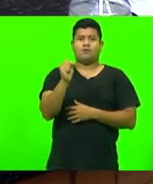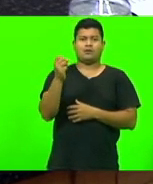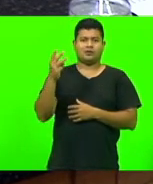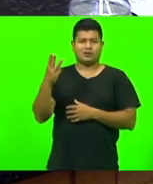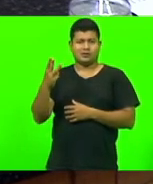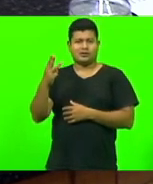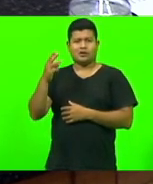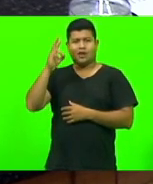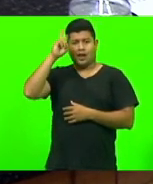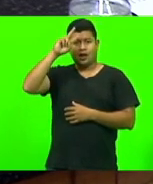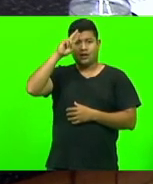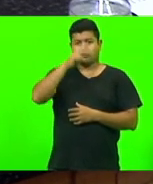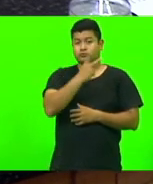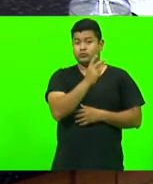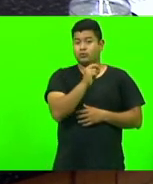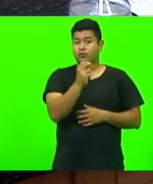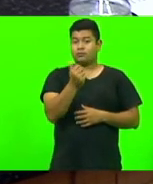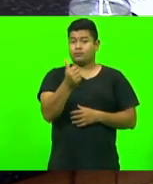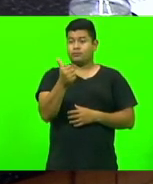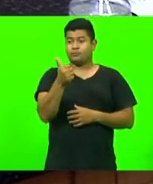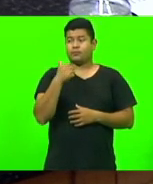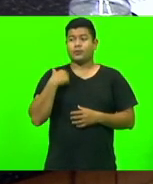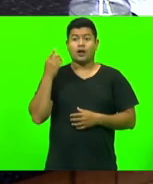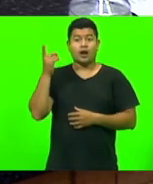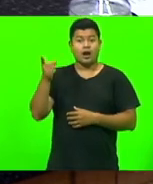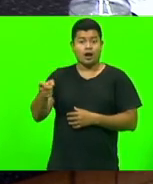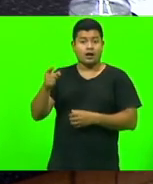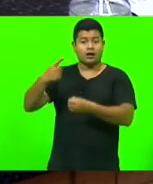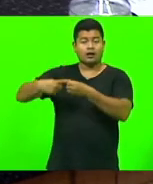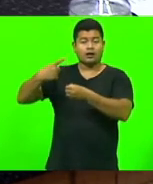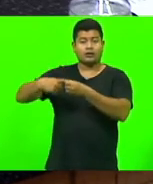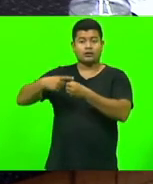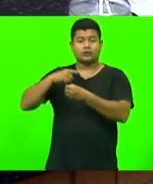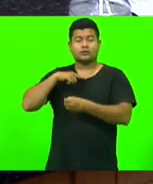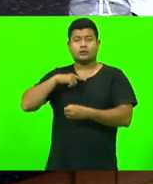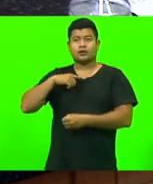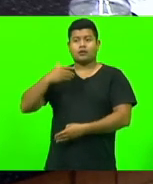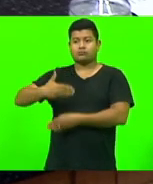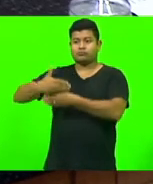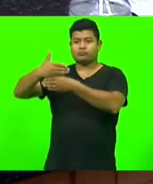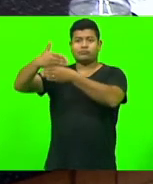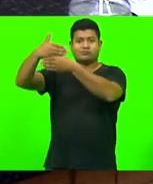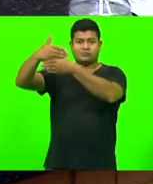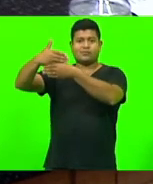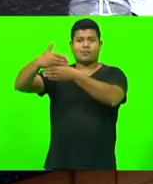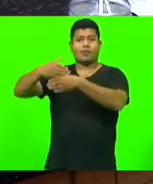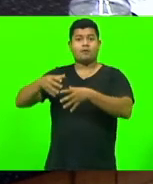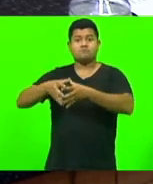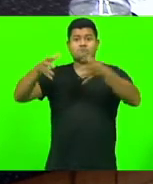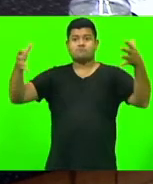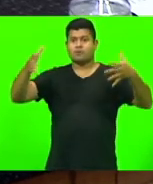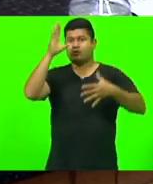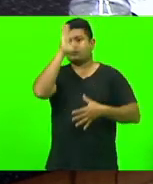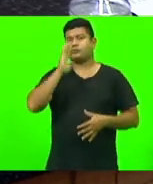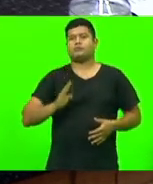2011, e lá na cidade de José Boatê que nós temos essa barragem de contenção de cheias, a maior do Brasil.